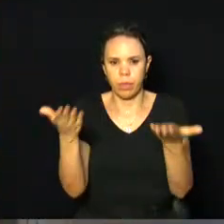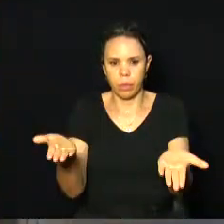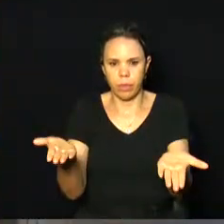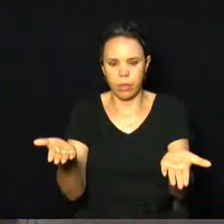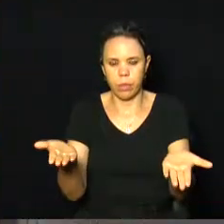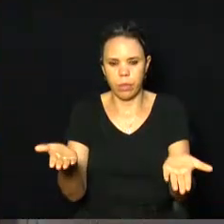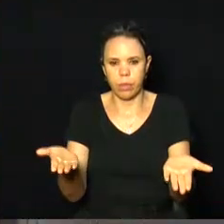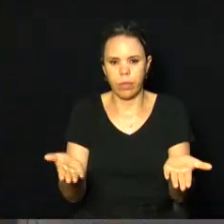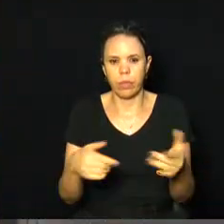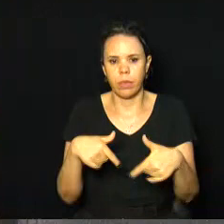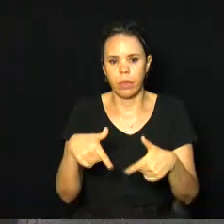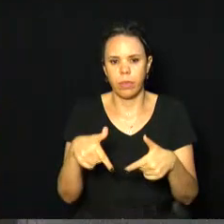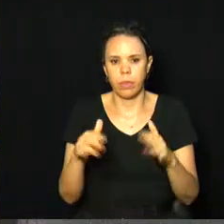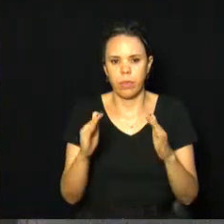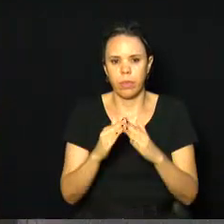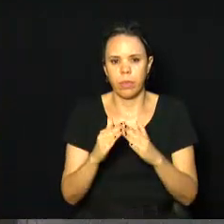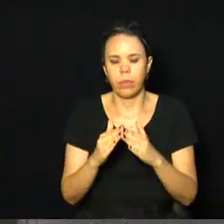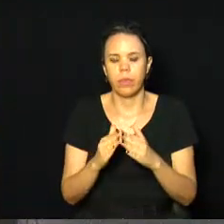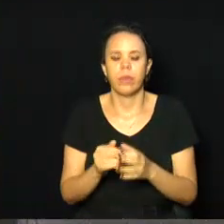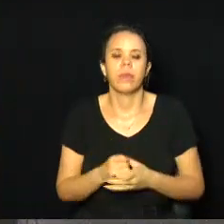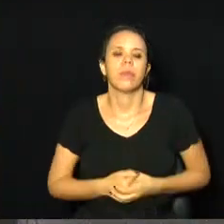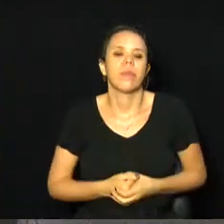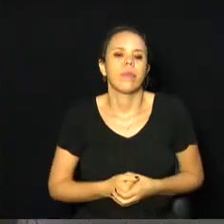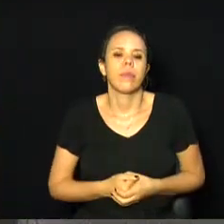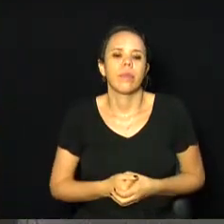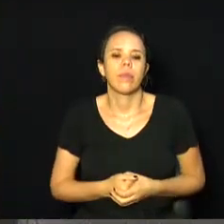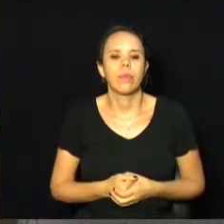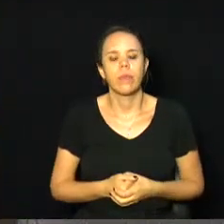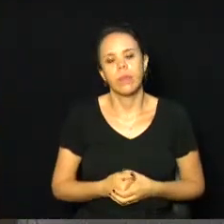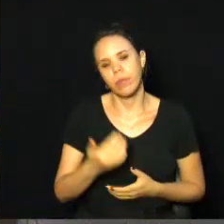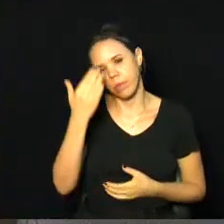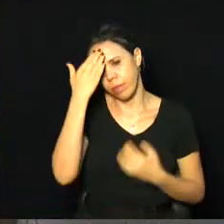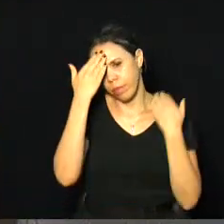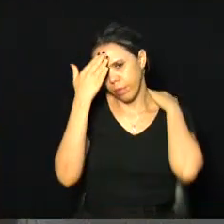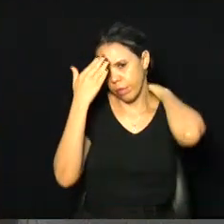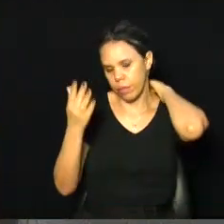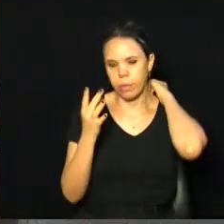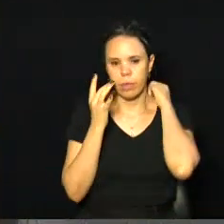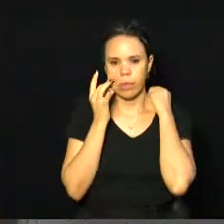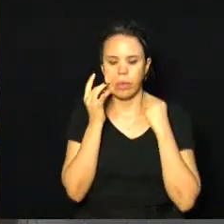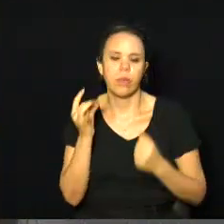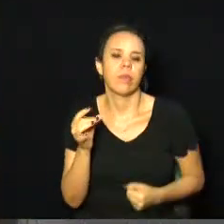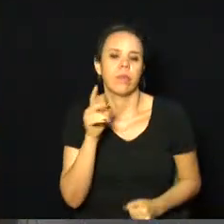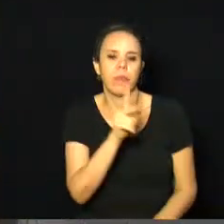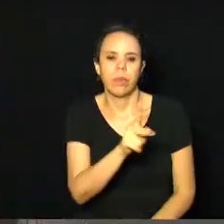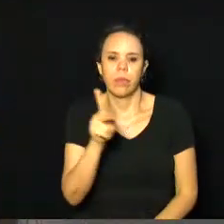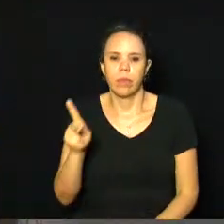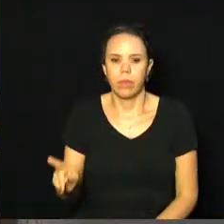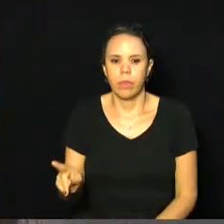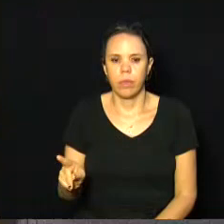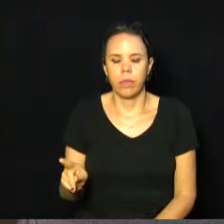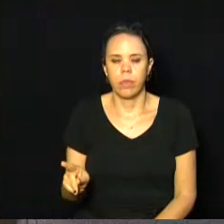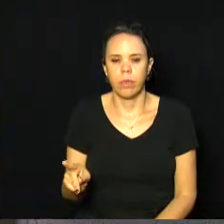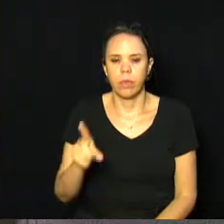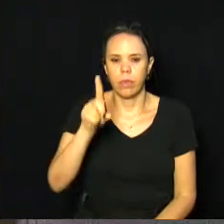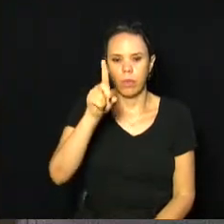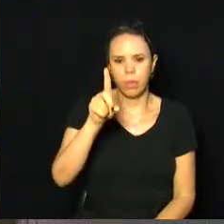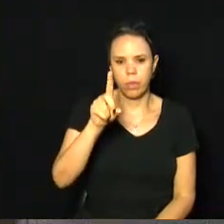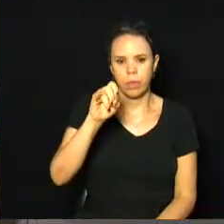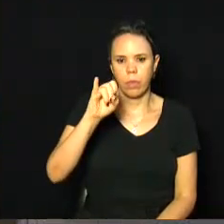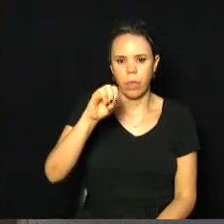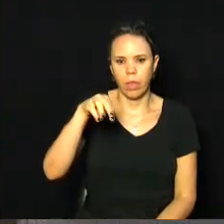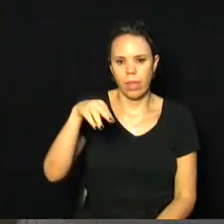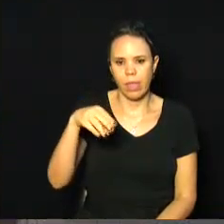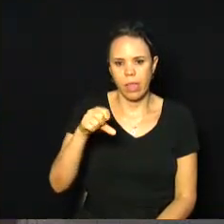no seu ambiente de trabalho, na sua casa. Quero hoje agradecer aqui a presença do professor Dimas Gonçalves,